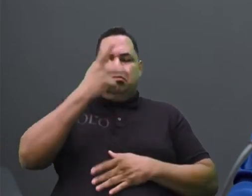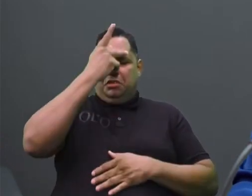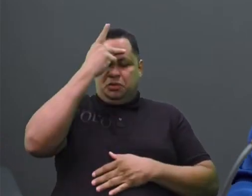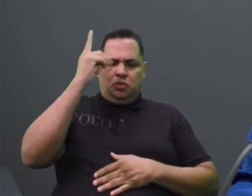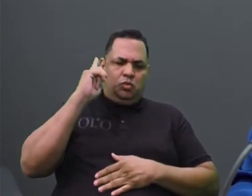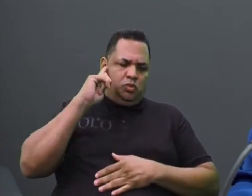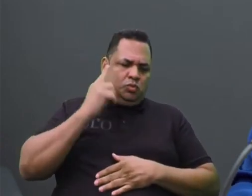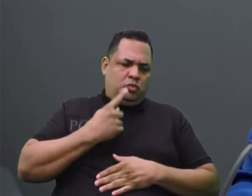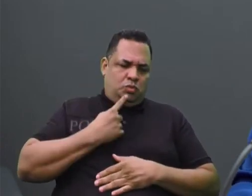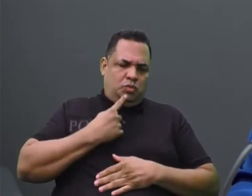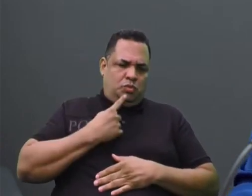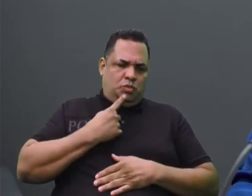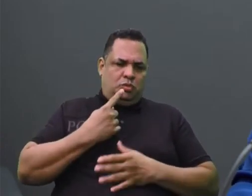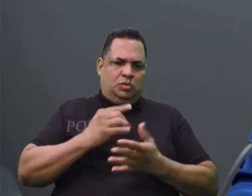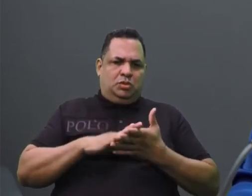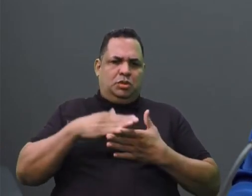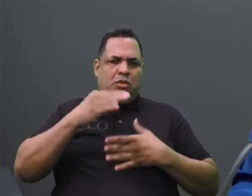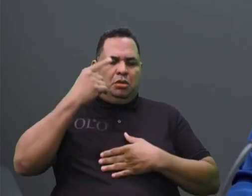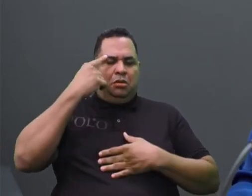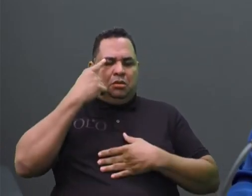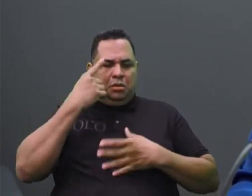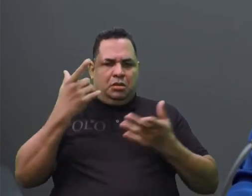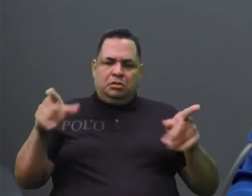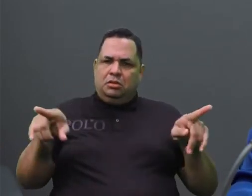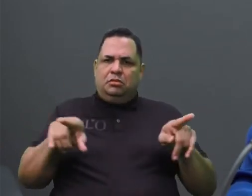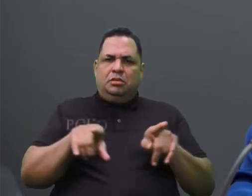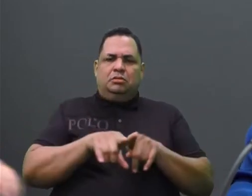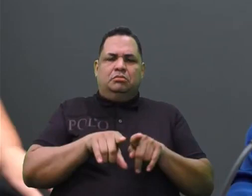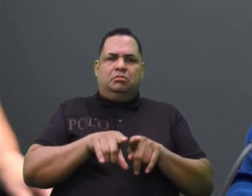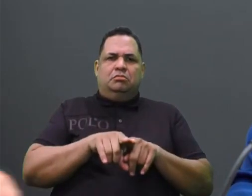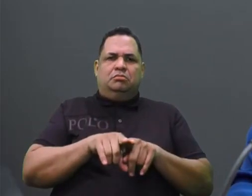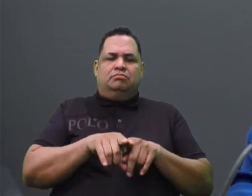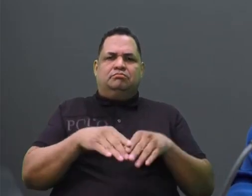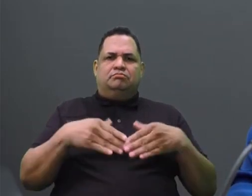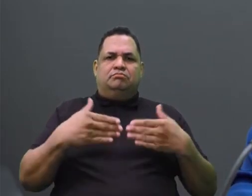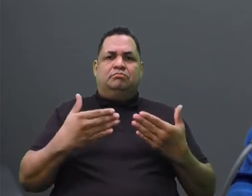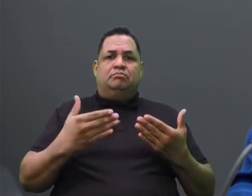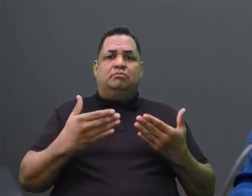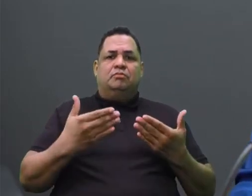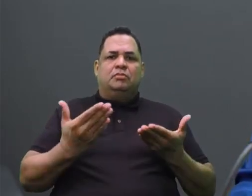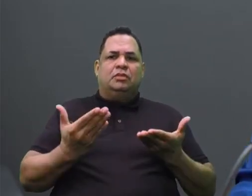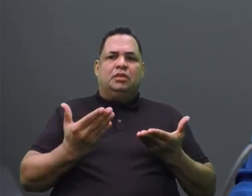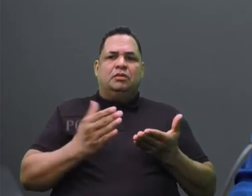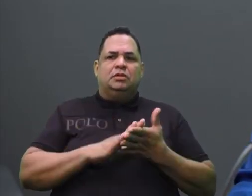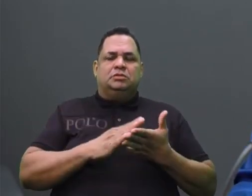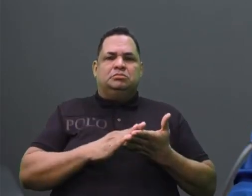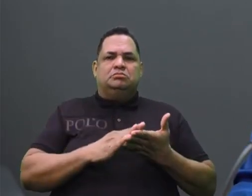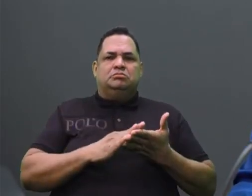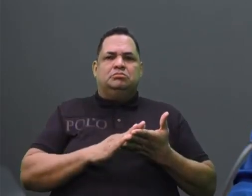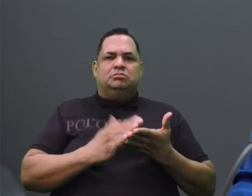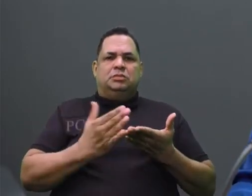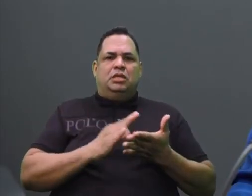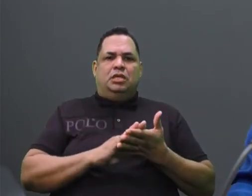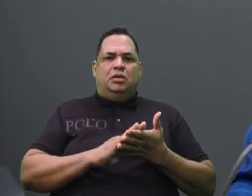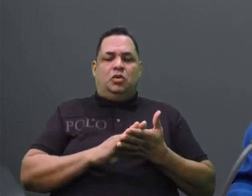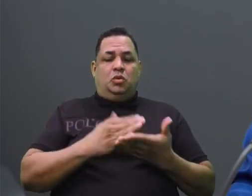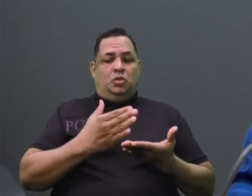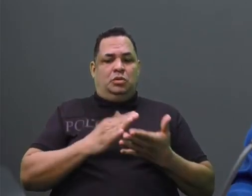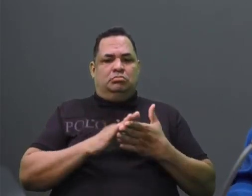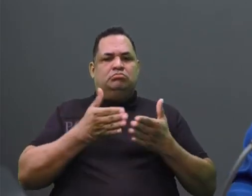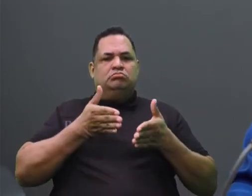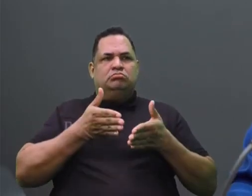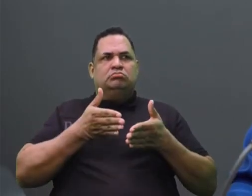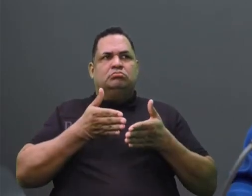surdas e cegas e etc. Então, como sou filha de nordestino, era